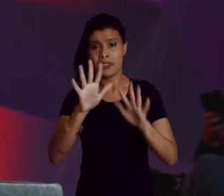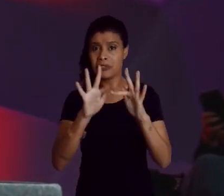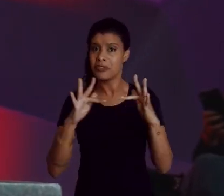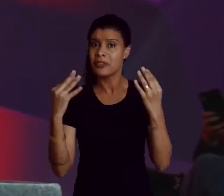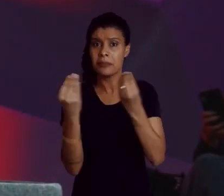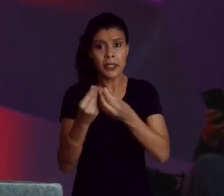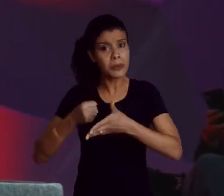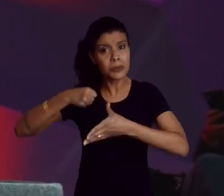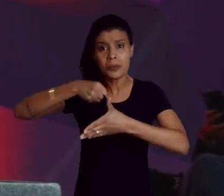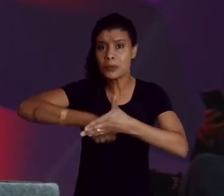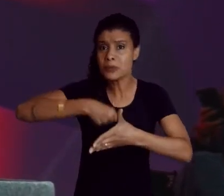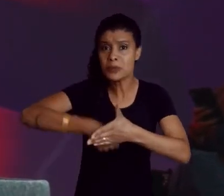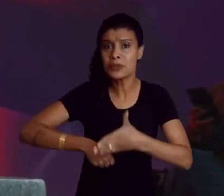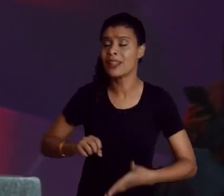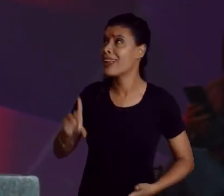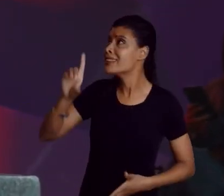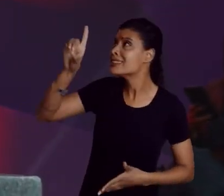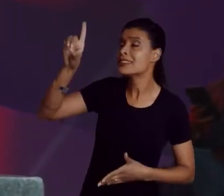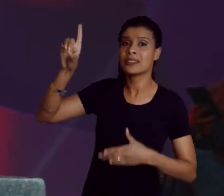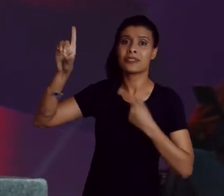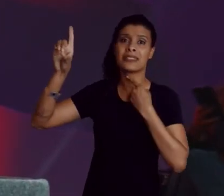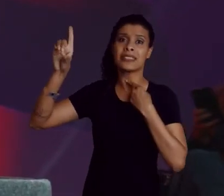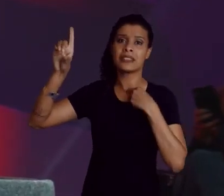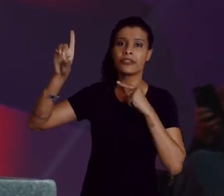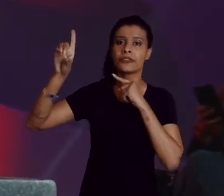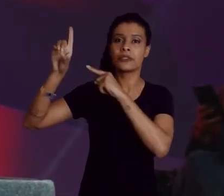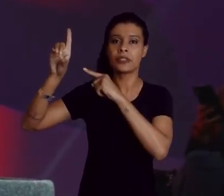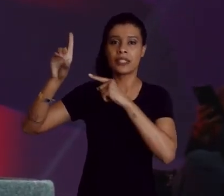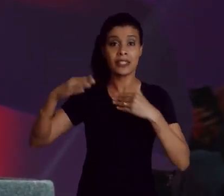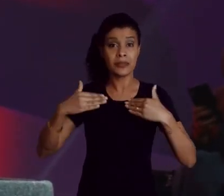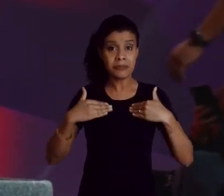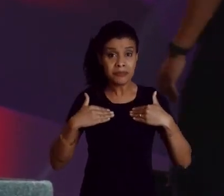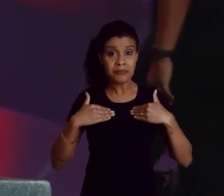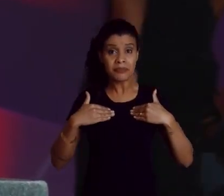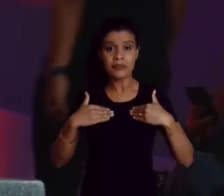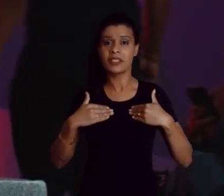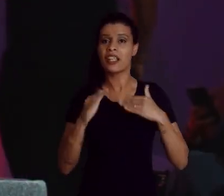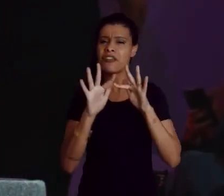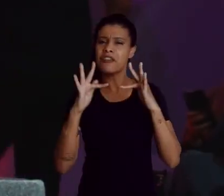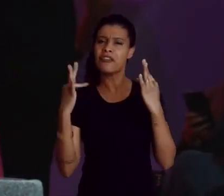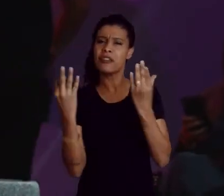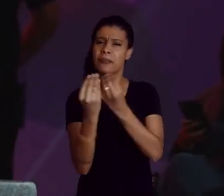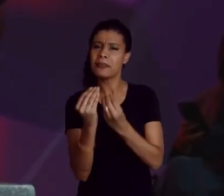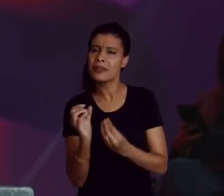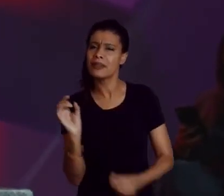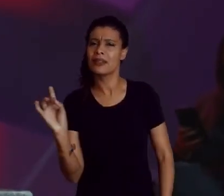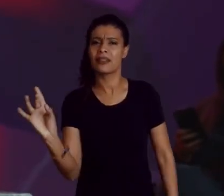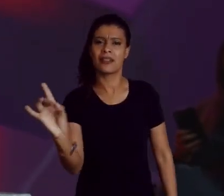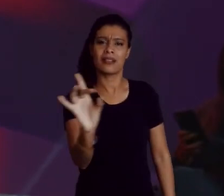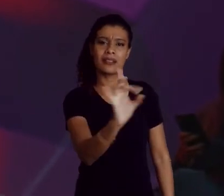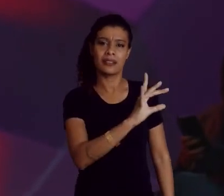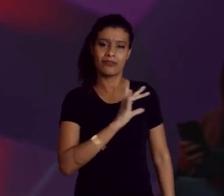E o desejo de Deus e o meu desejo de todos nós é que a minha família, a família de todos que estão aqui, e que a sua